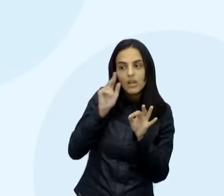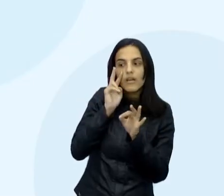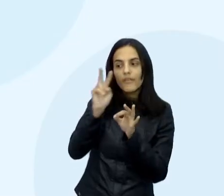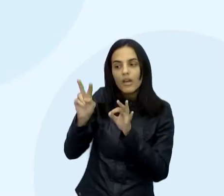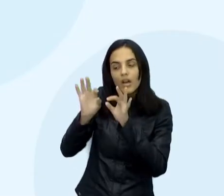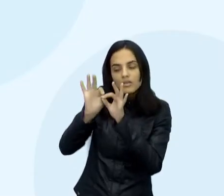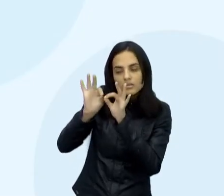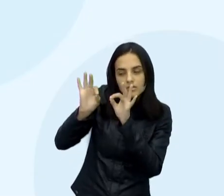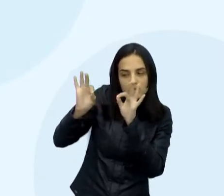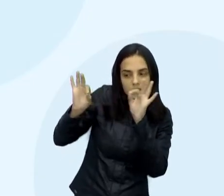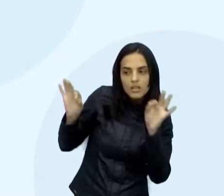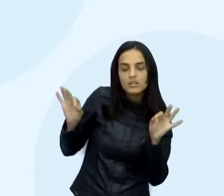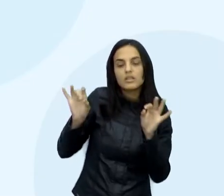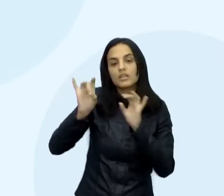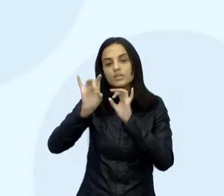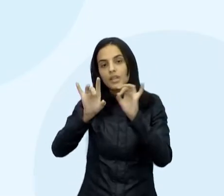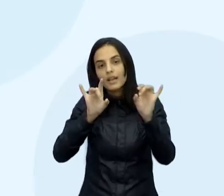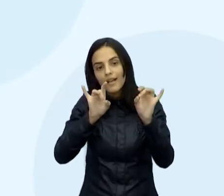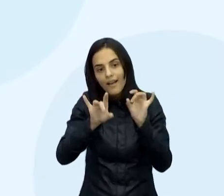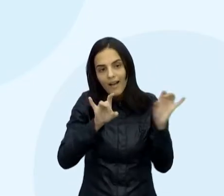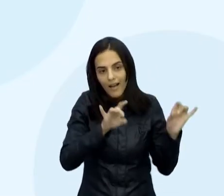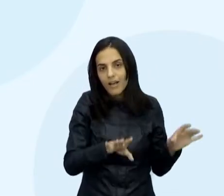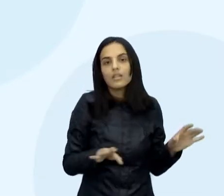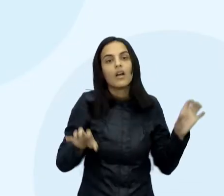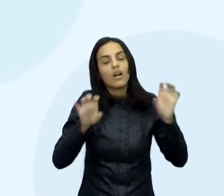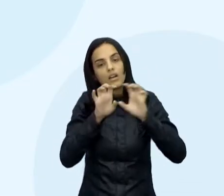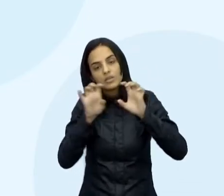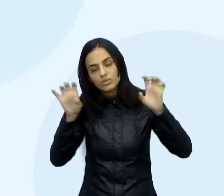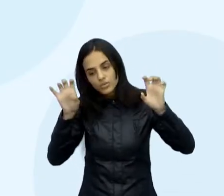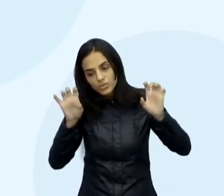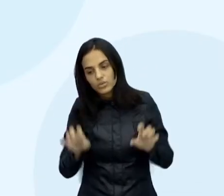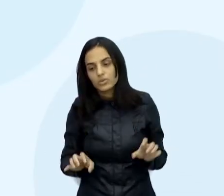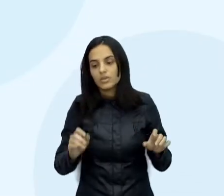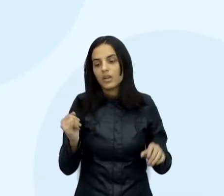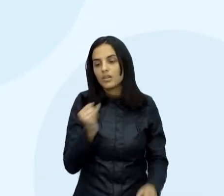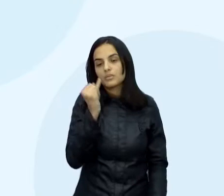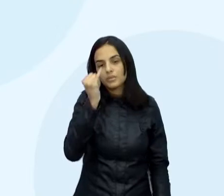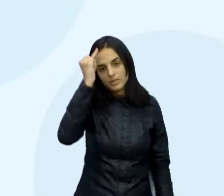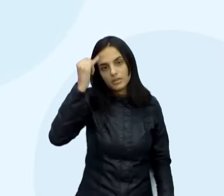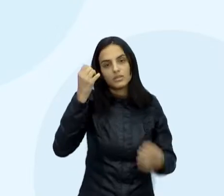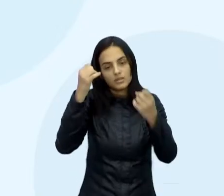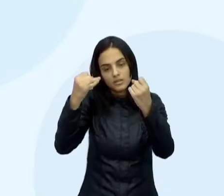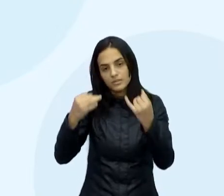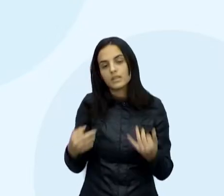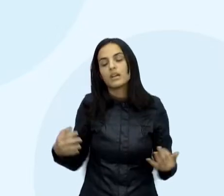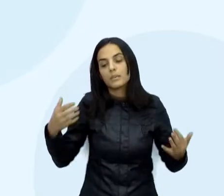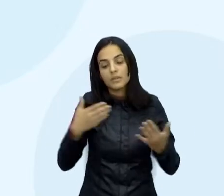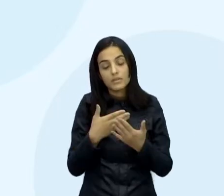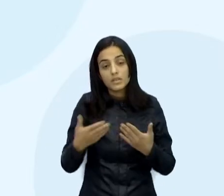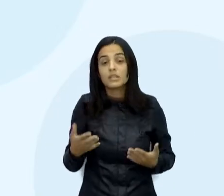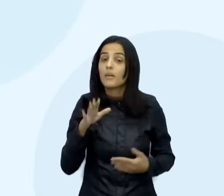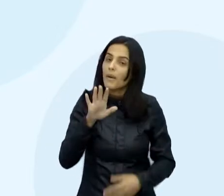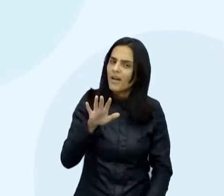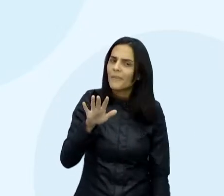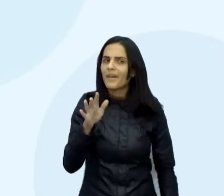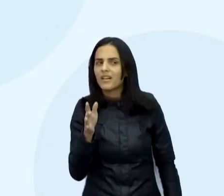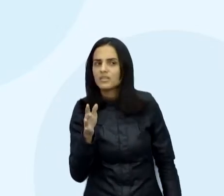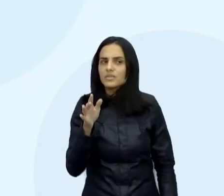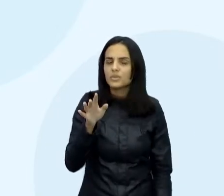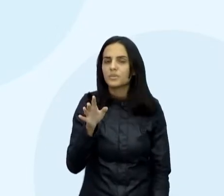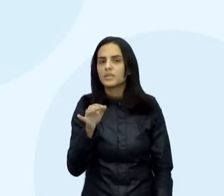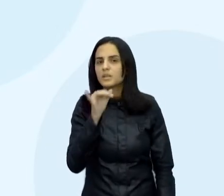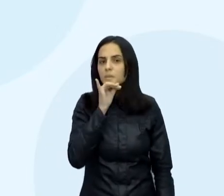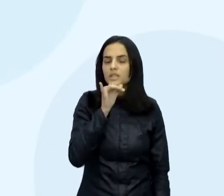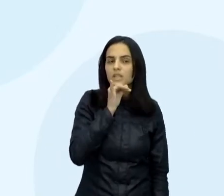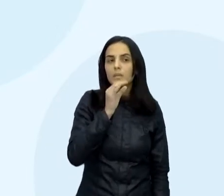distância de cada estrutura aí, né? Então é importante aí retratar para vocês, mas mais ou menos aí entre